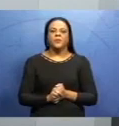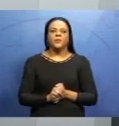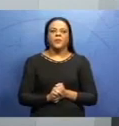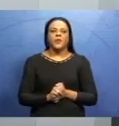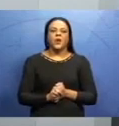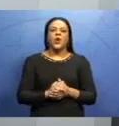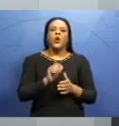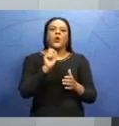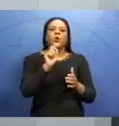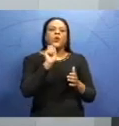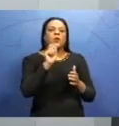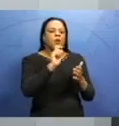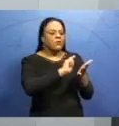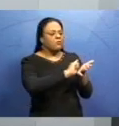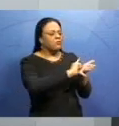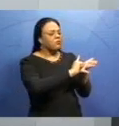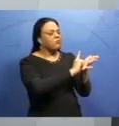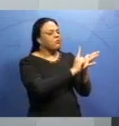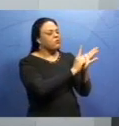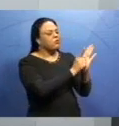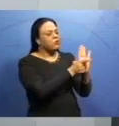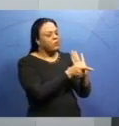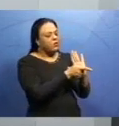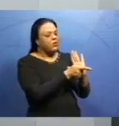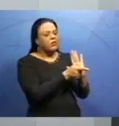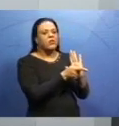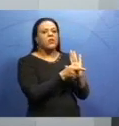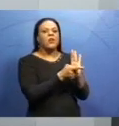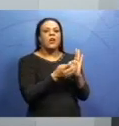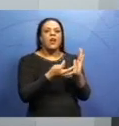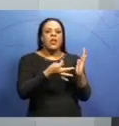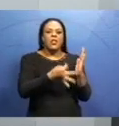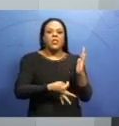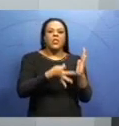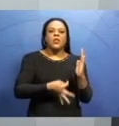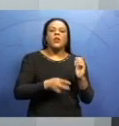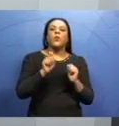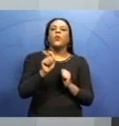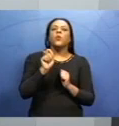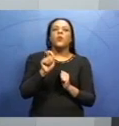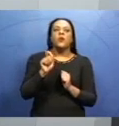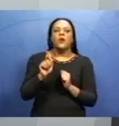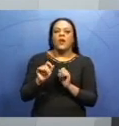A tipologia textual hoje, fábula, como já havia dito.